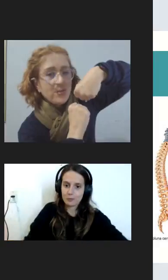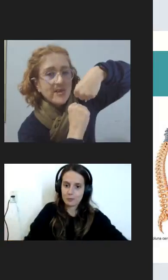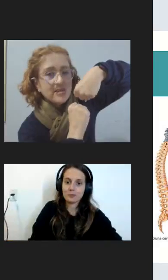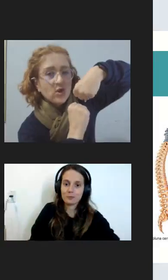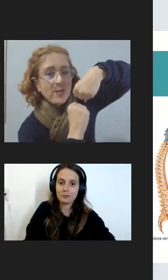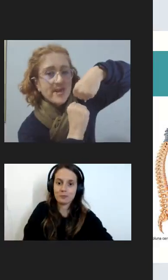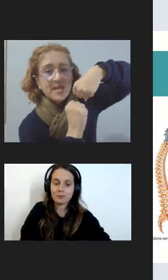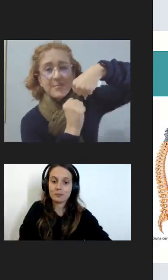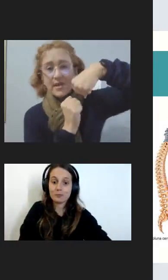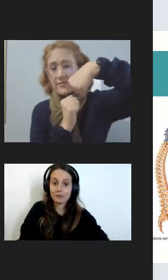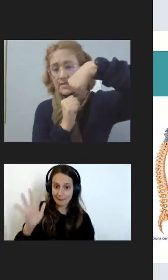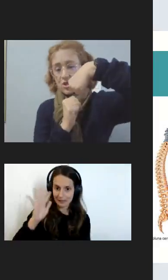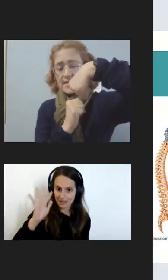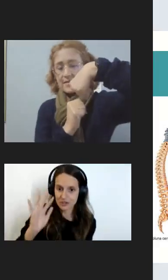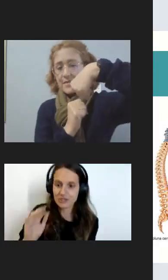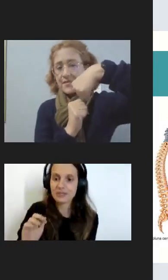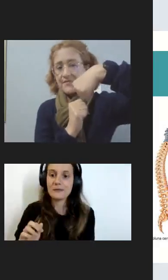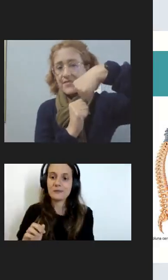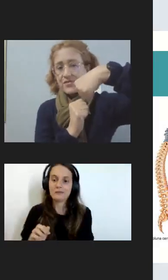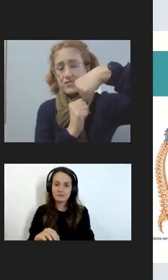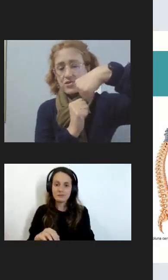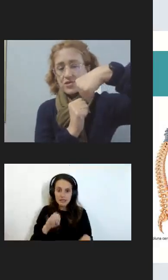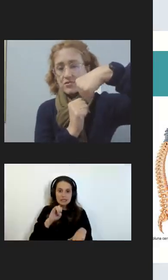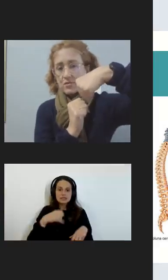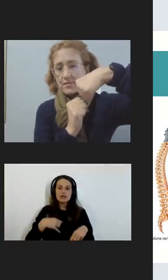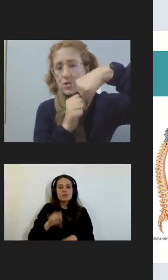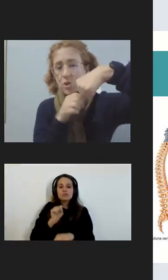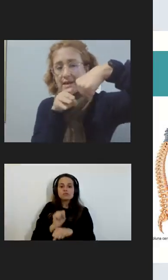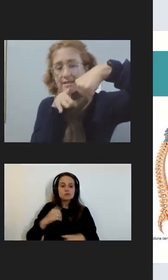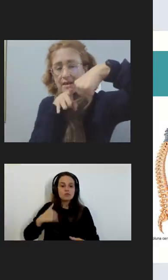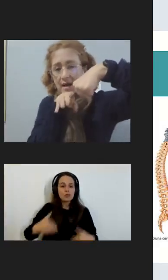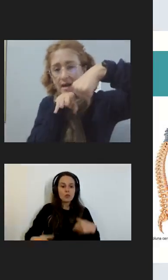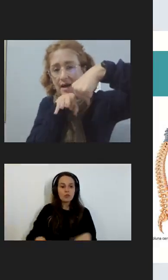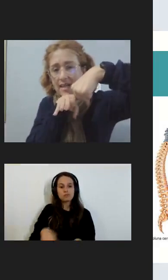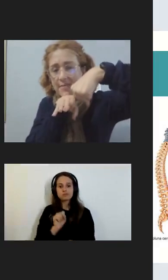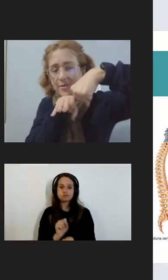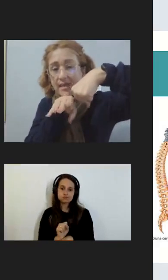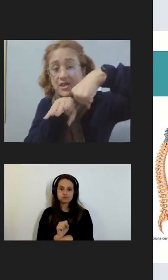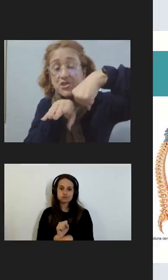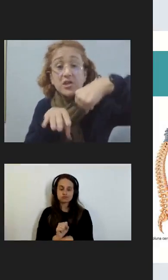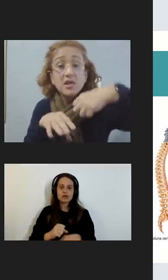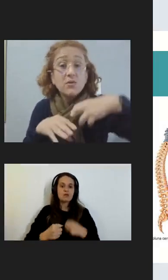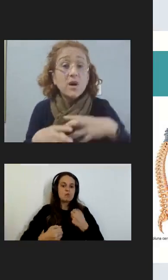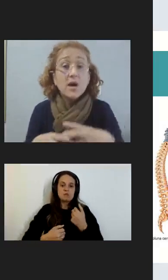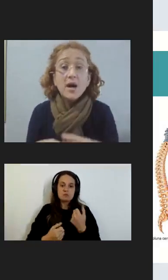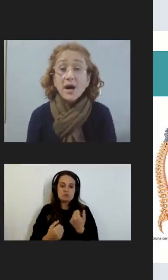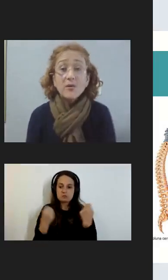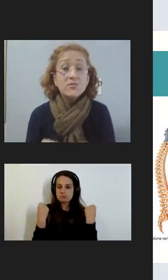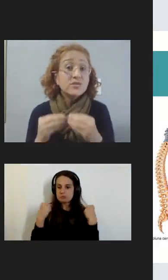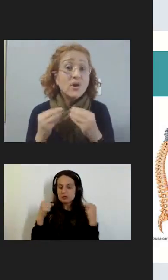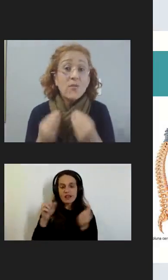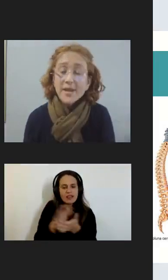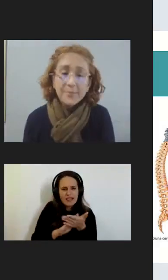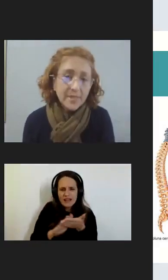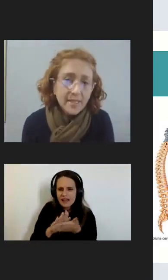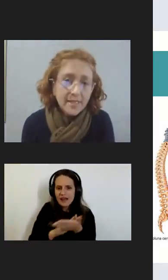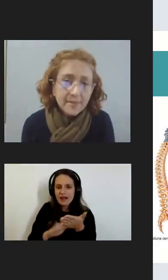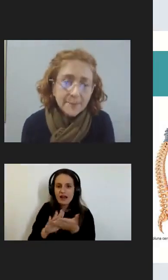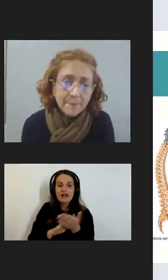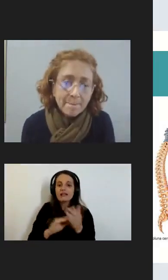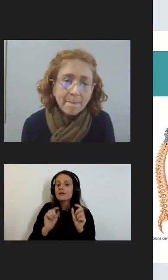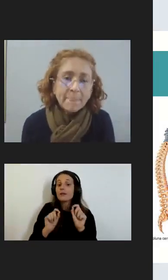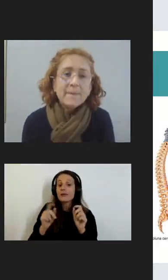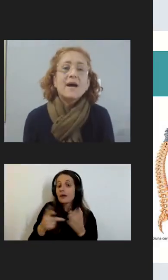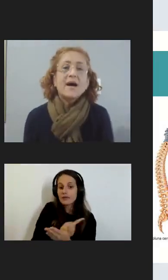disco começa a ir para frente o disco. Ele começa a ir para uma região aonde não era para ele